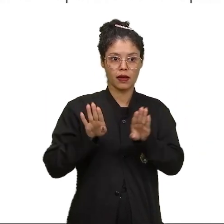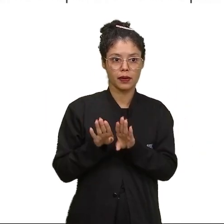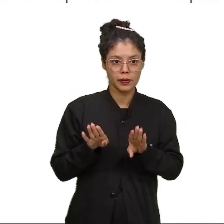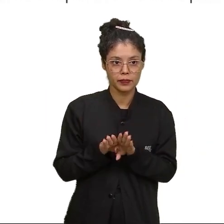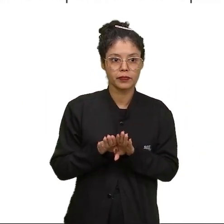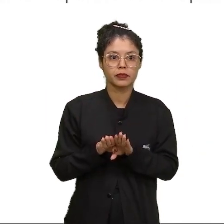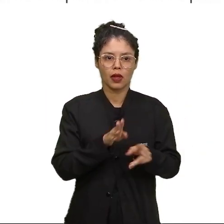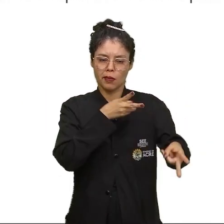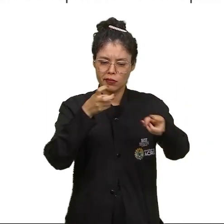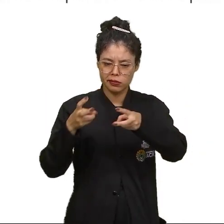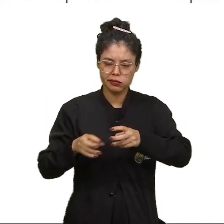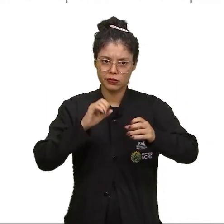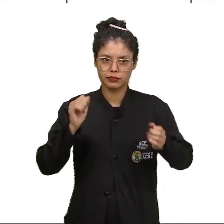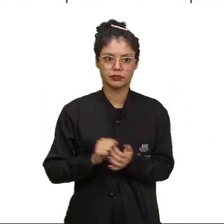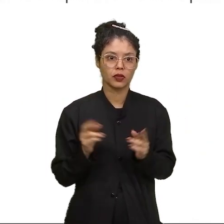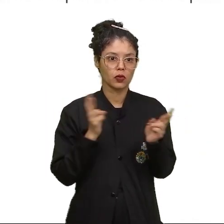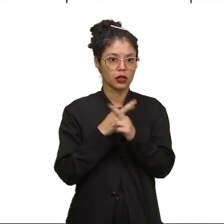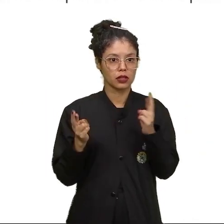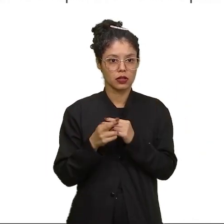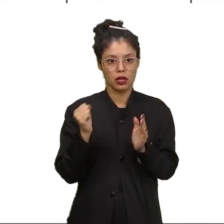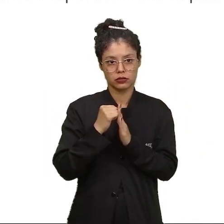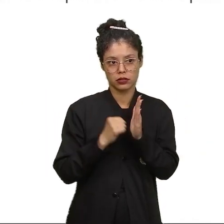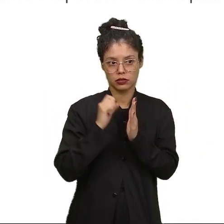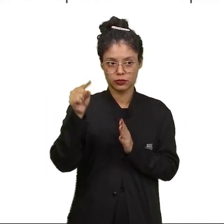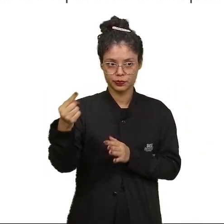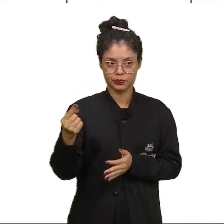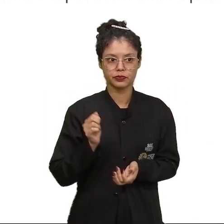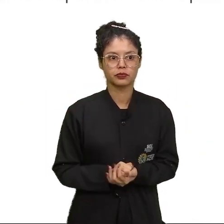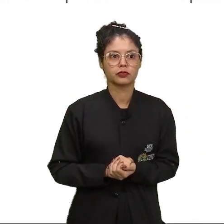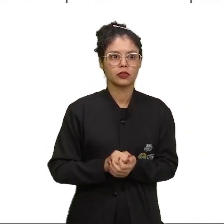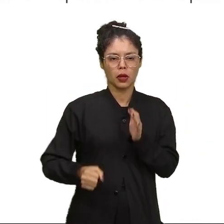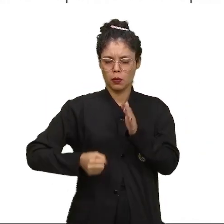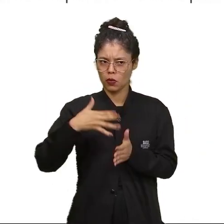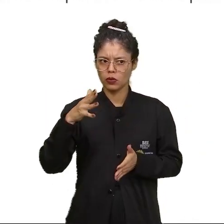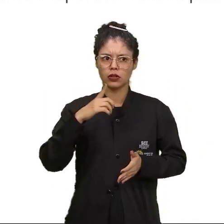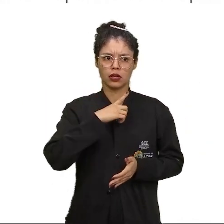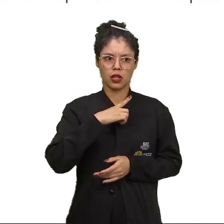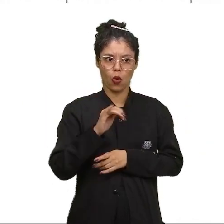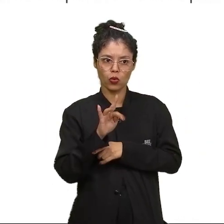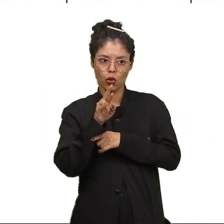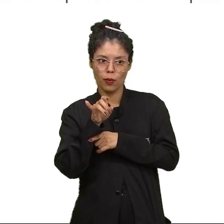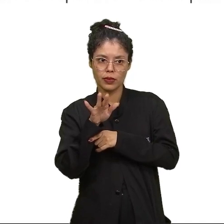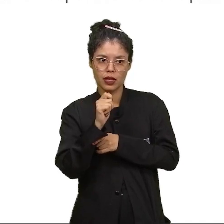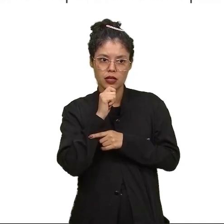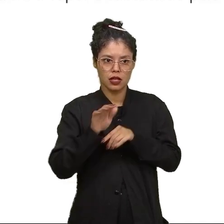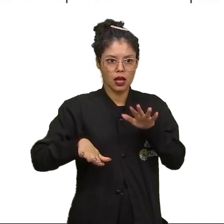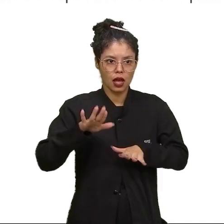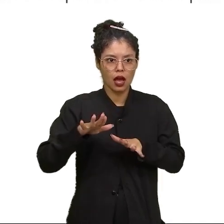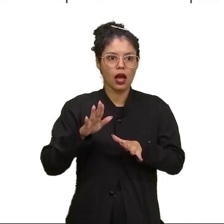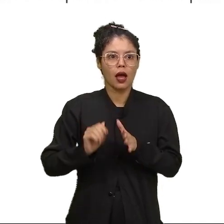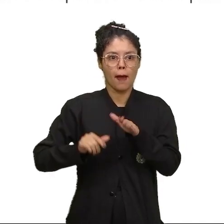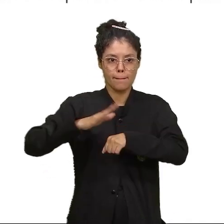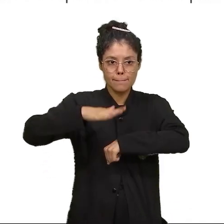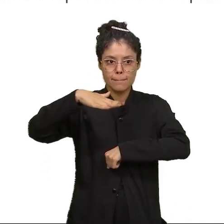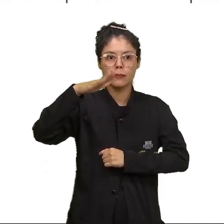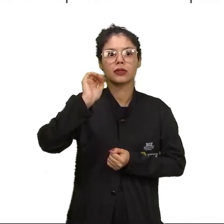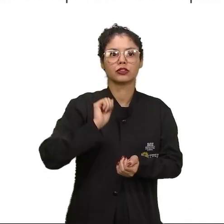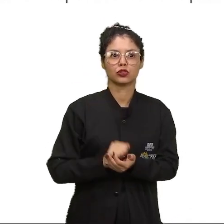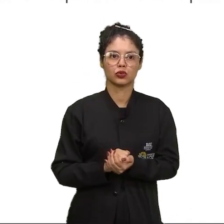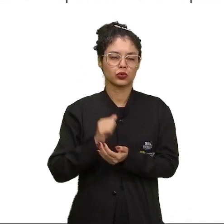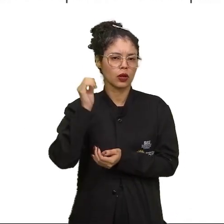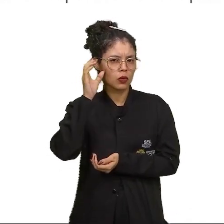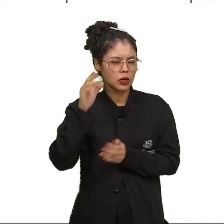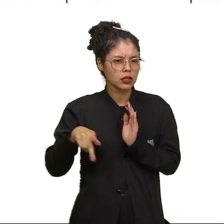amplificaram-se as expectativas com relação ao século seguinte. Se muitas eram as utopias, talvez uma das mais evidentes tenha